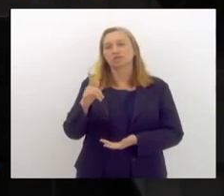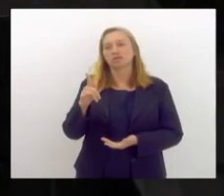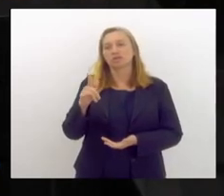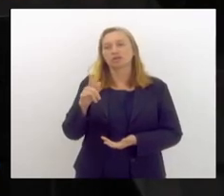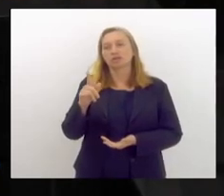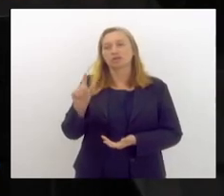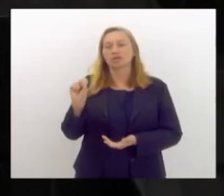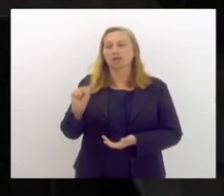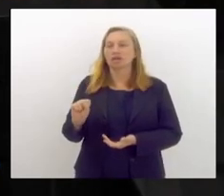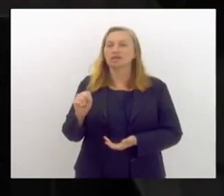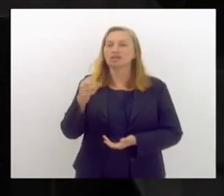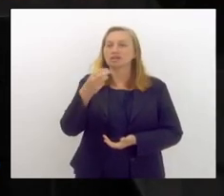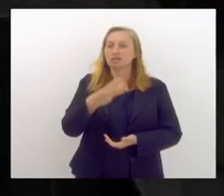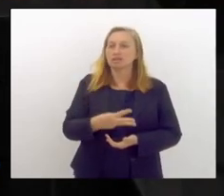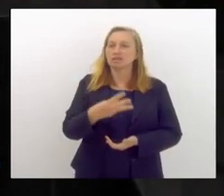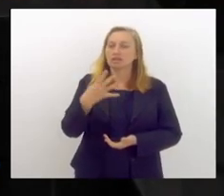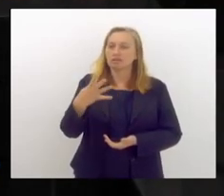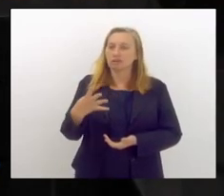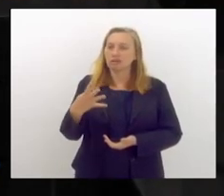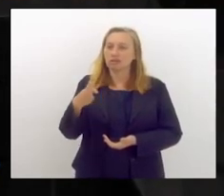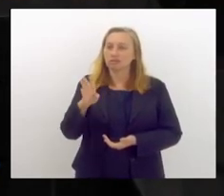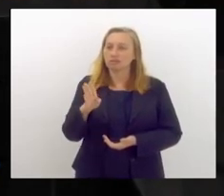34 bilhões e 100.